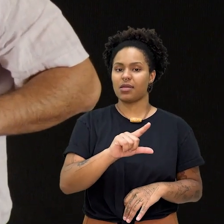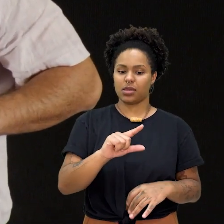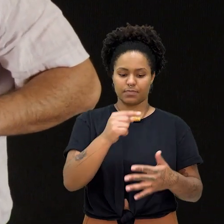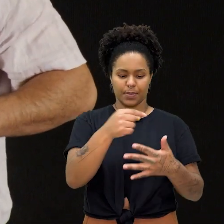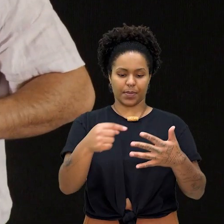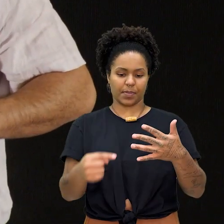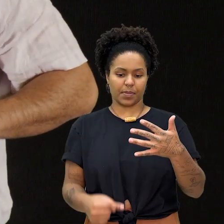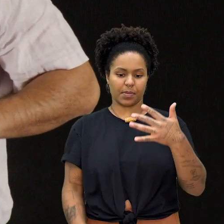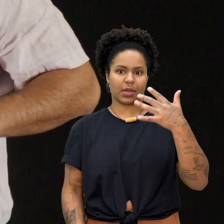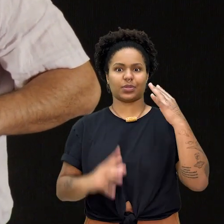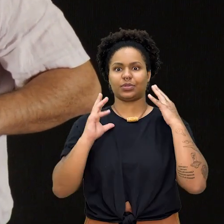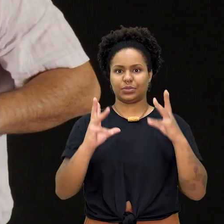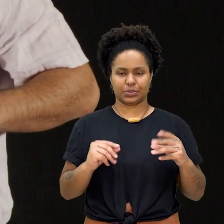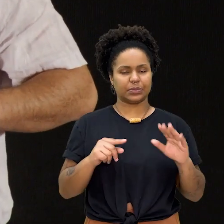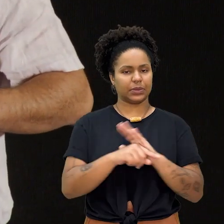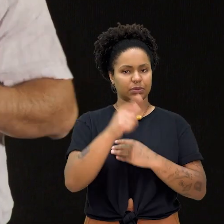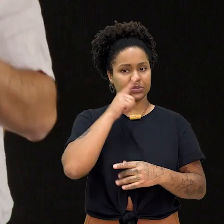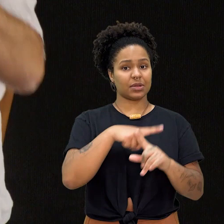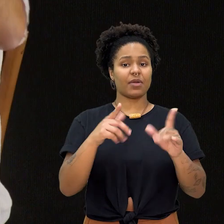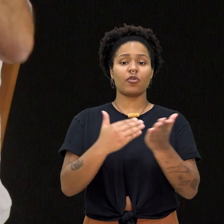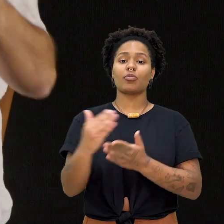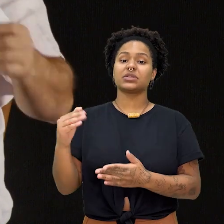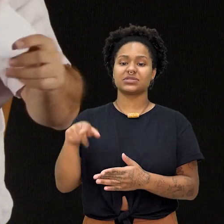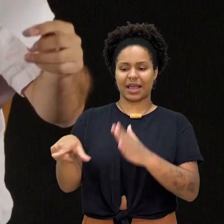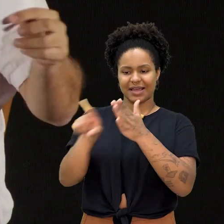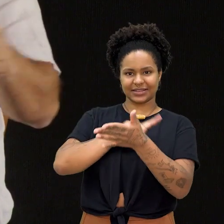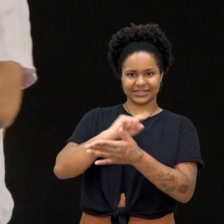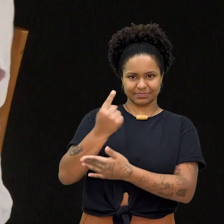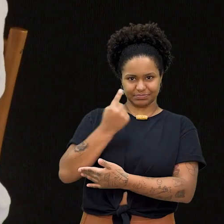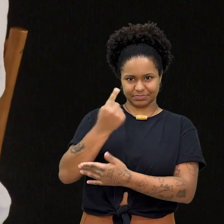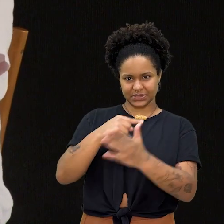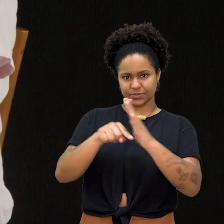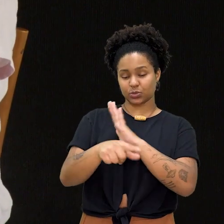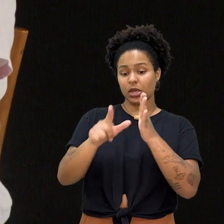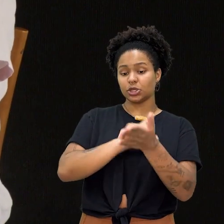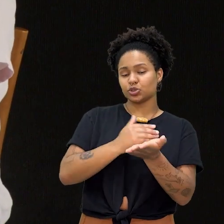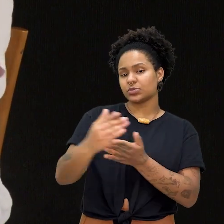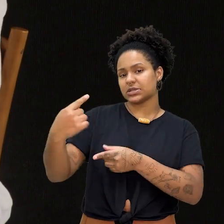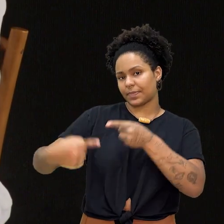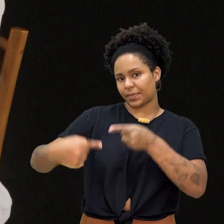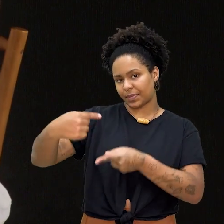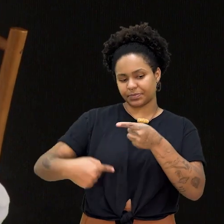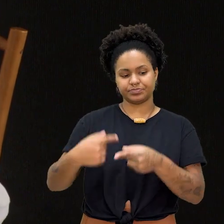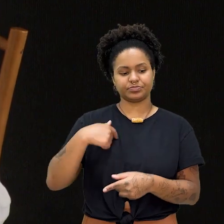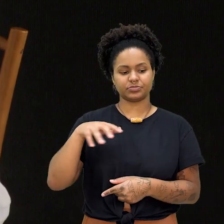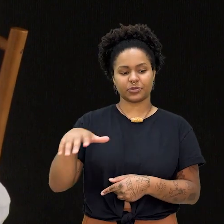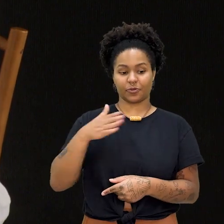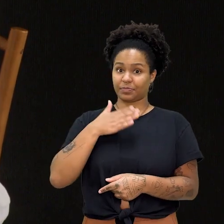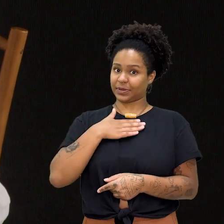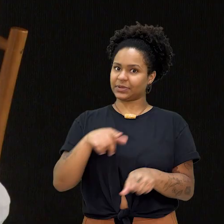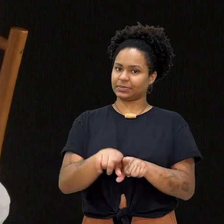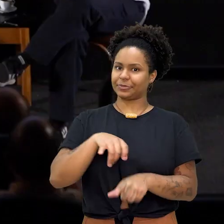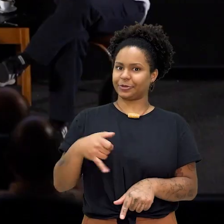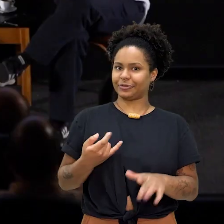passar por todas, né? Mas eu vou começar com a que chegou, inclusive, antes mesmo da gente iniciar o debate. Essa eu vou pegar um pouco para